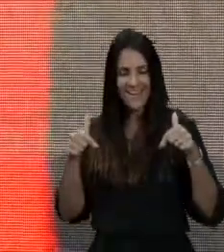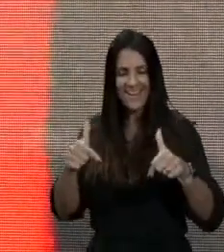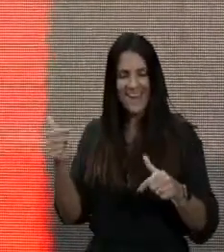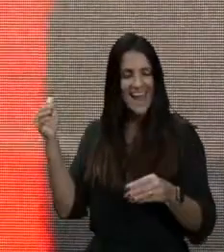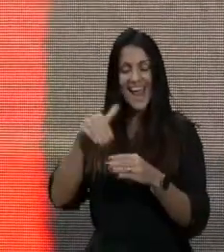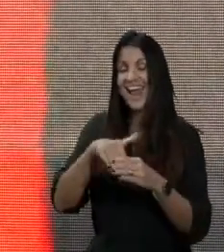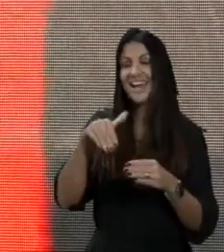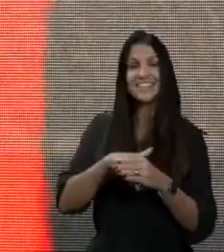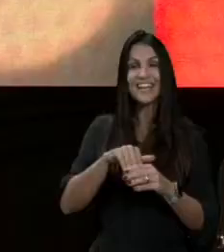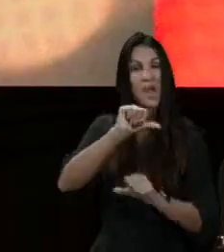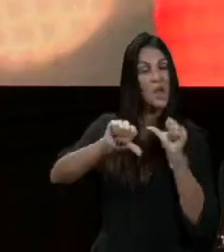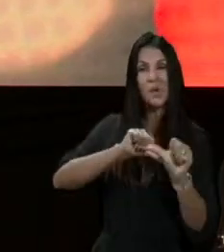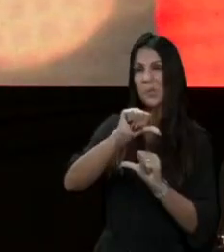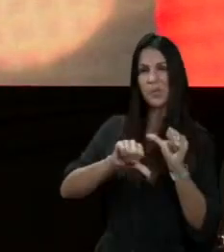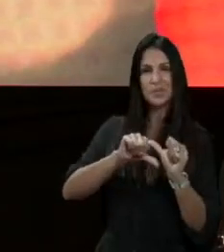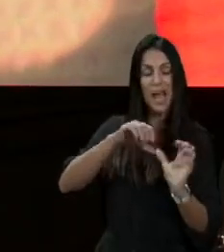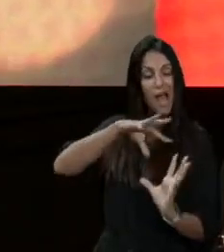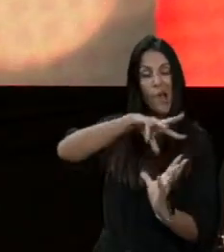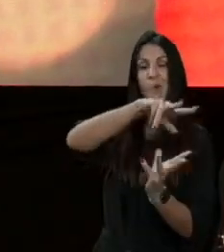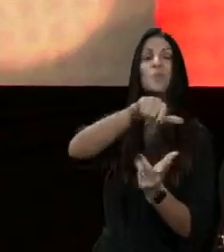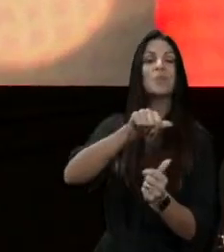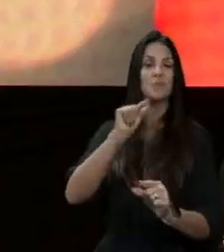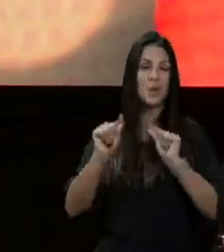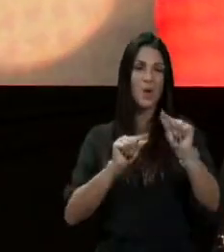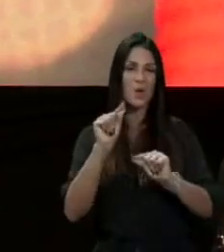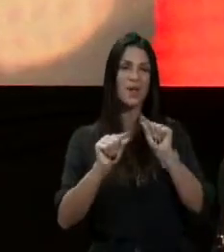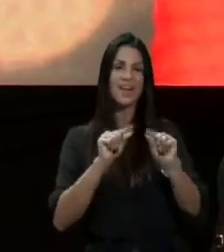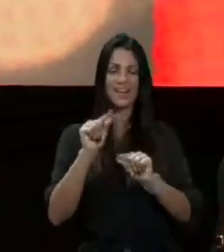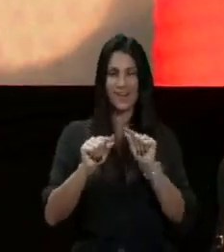o funk o Big Brother